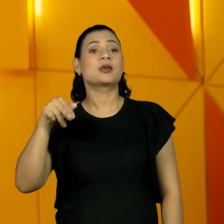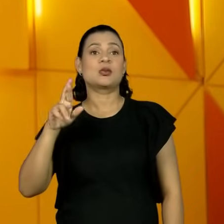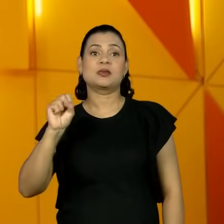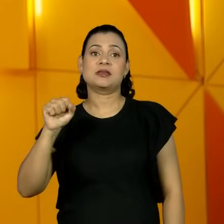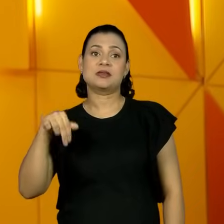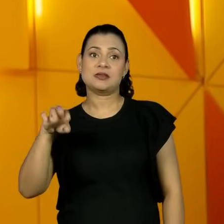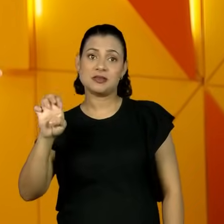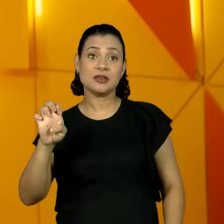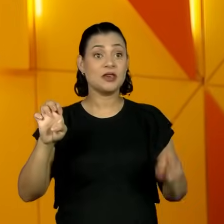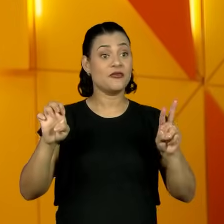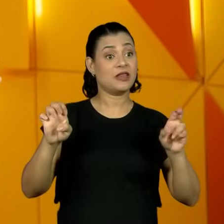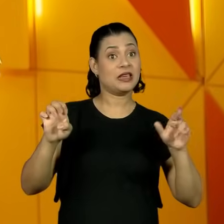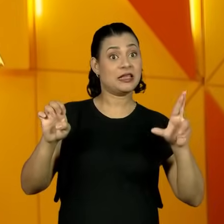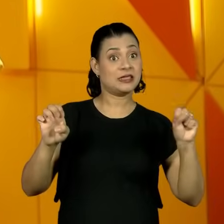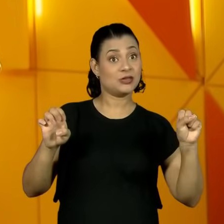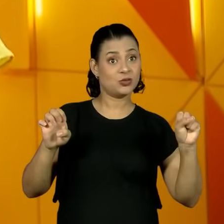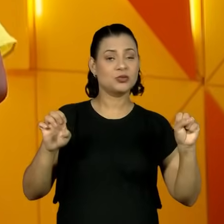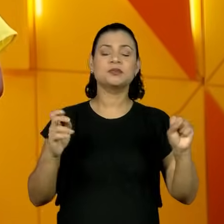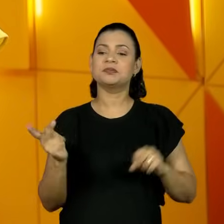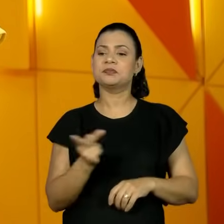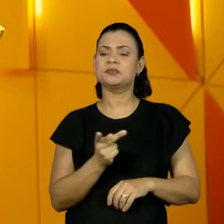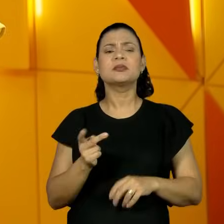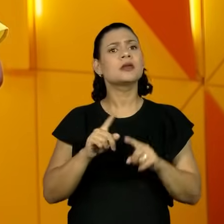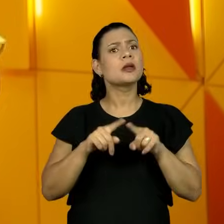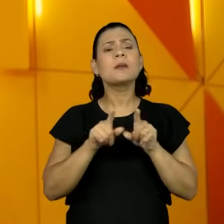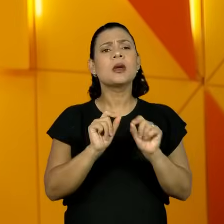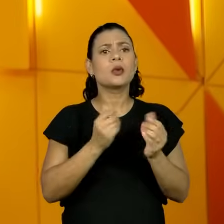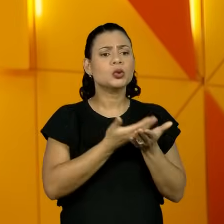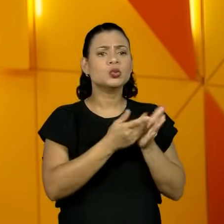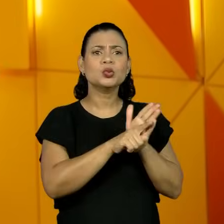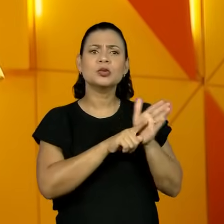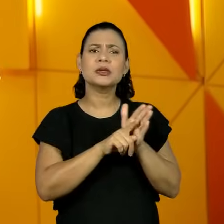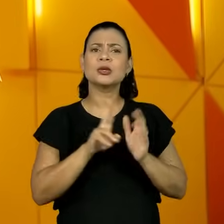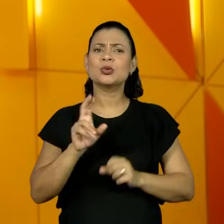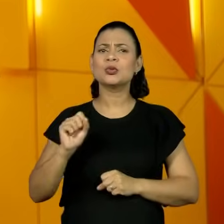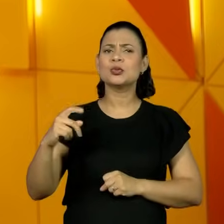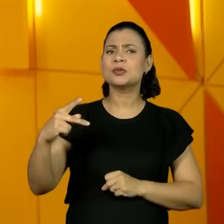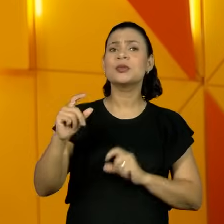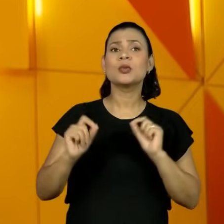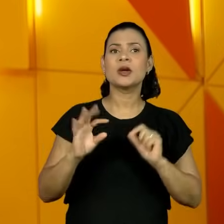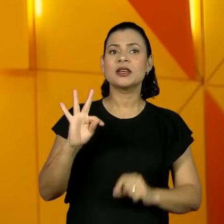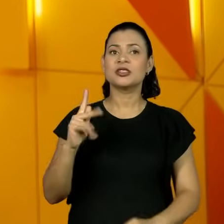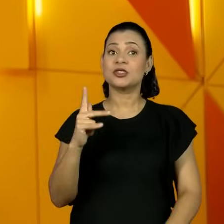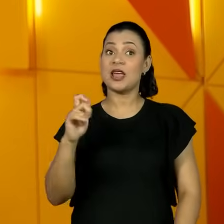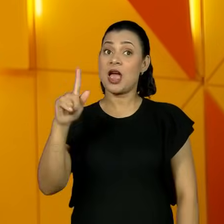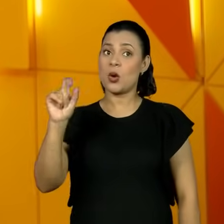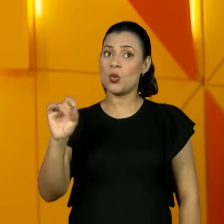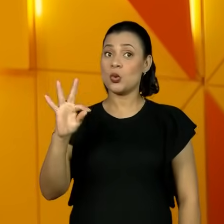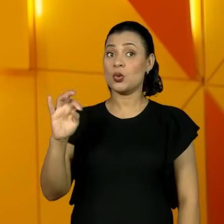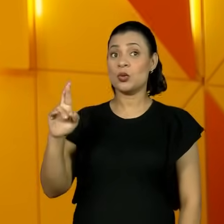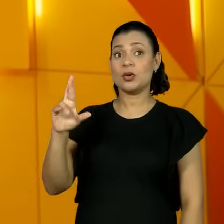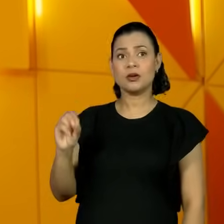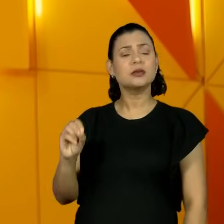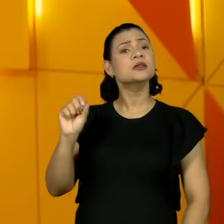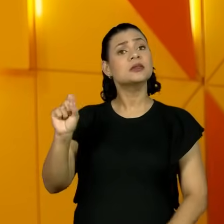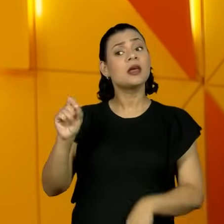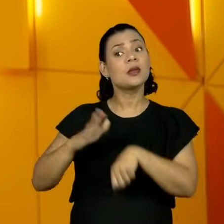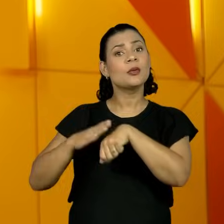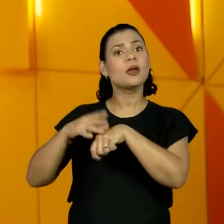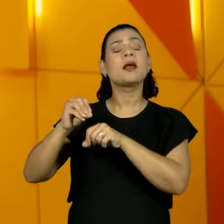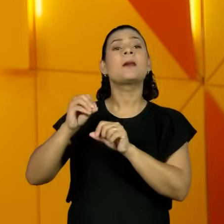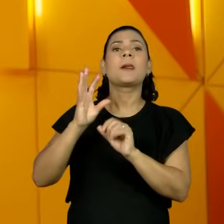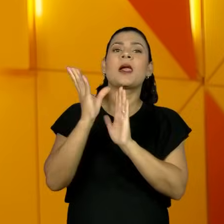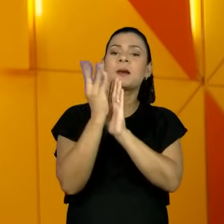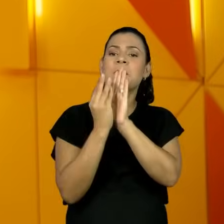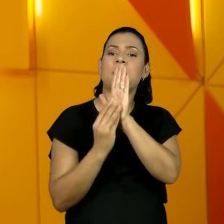Conhecido como Chavoso da USP, o estudante de Ciências Sociais, Tiago Torres, se notabilizou pelo compartilhamento de conteúdos ali